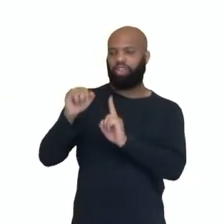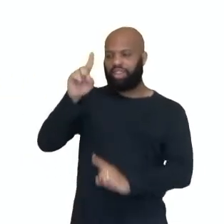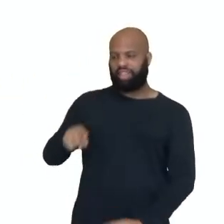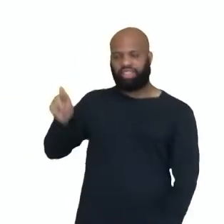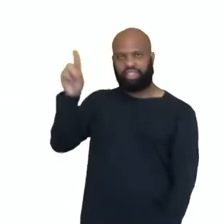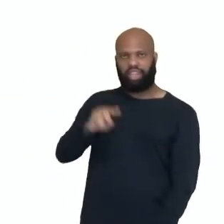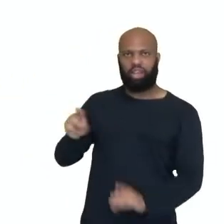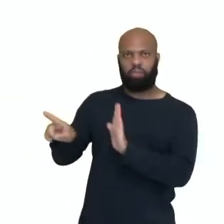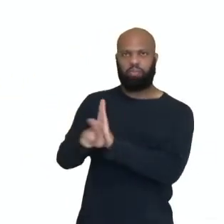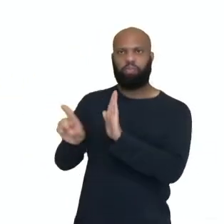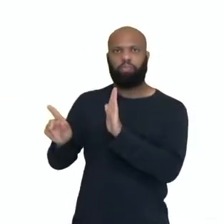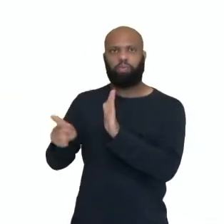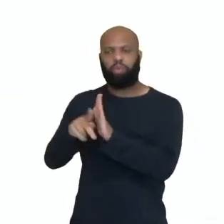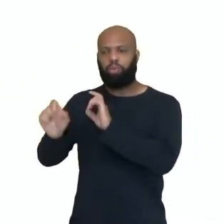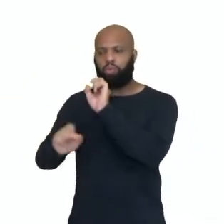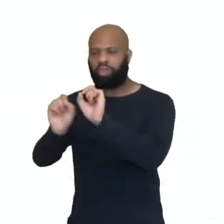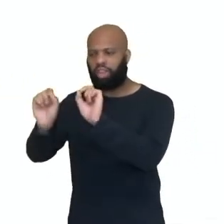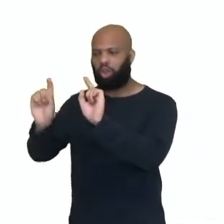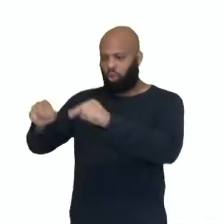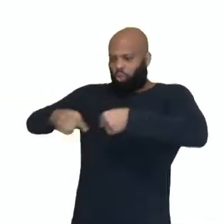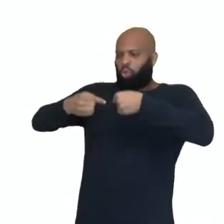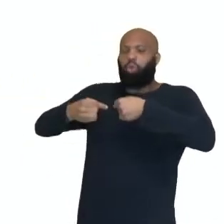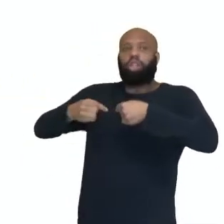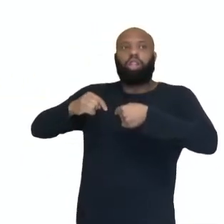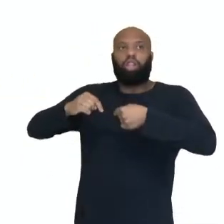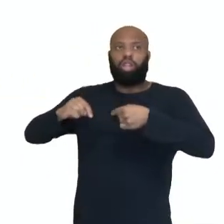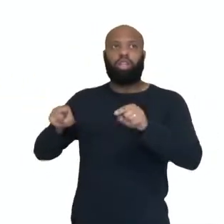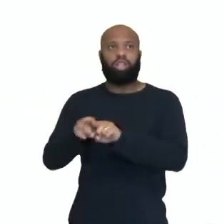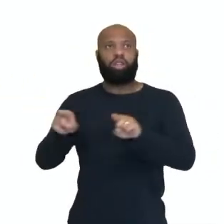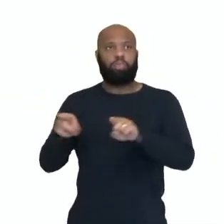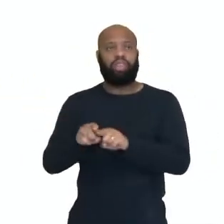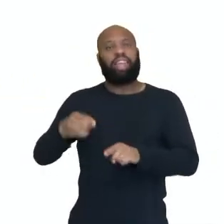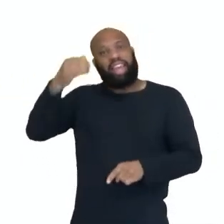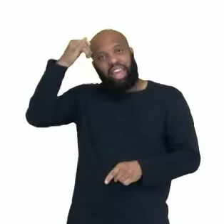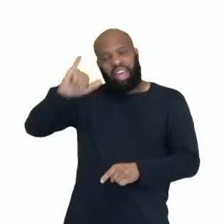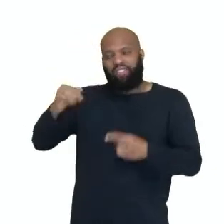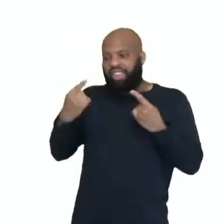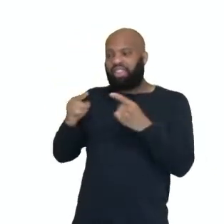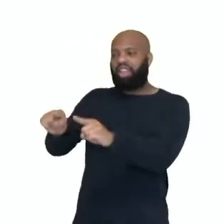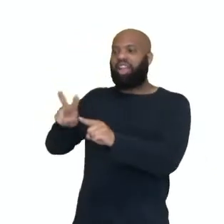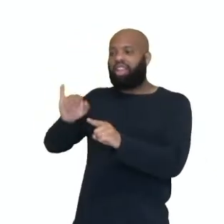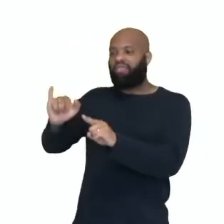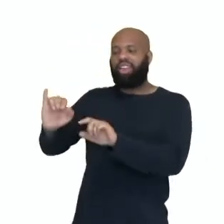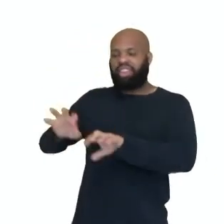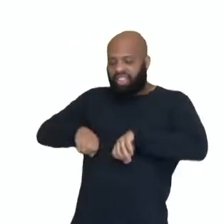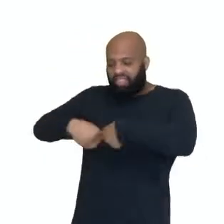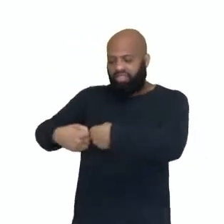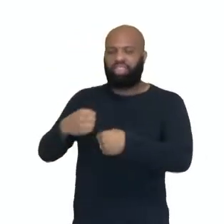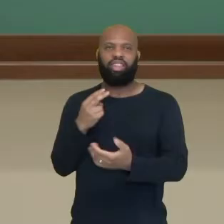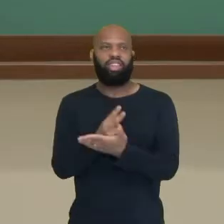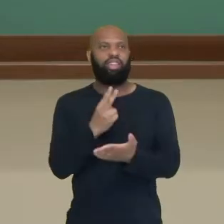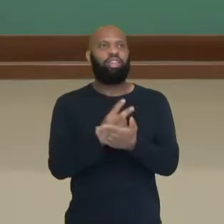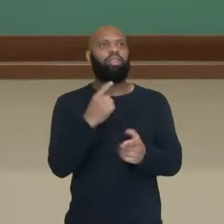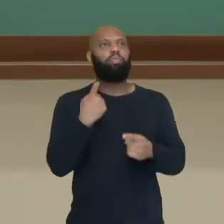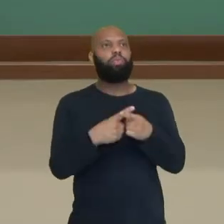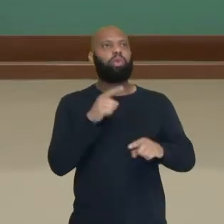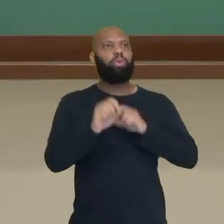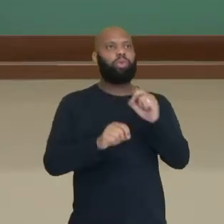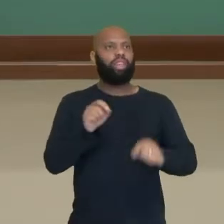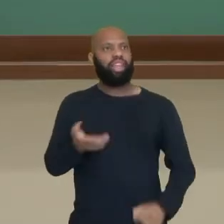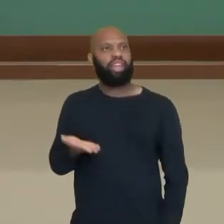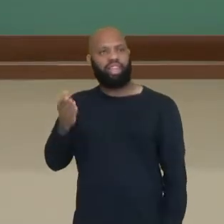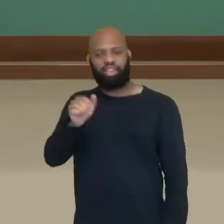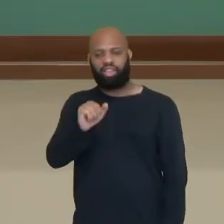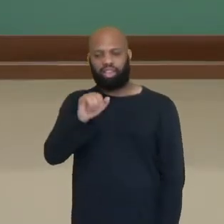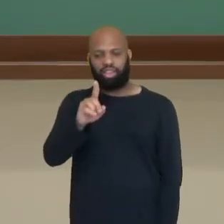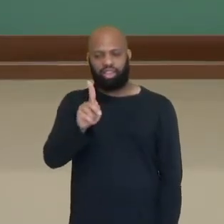de atacar por iniciativa própria. Então isso é muito importante, gente. O Aikido é uma arte